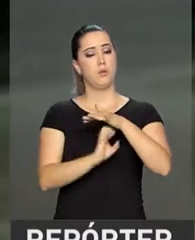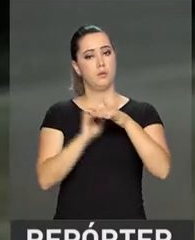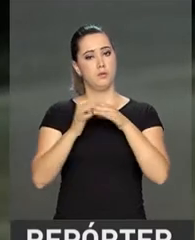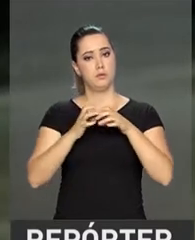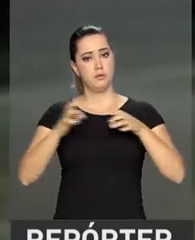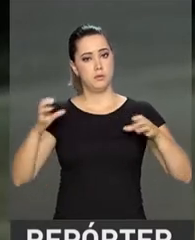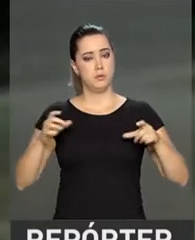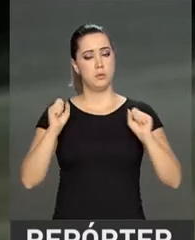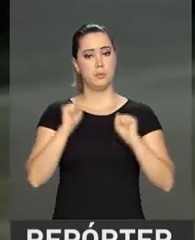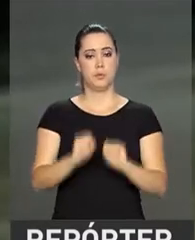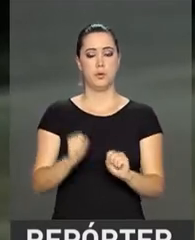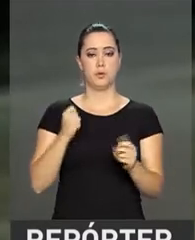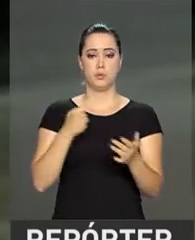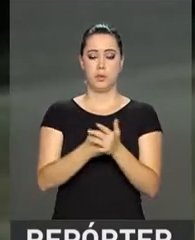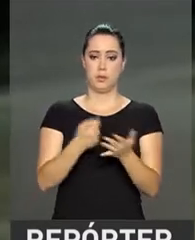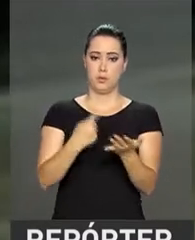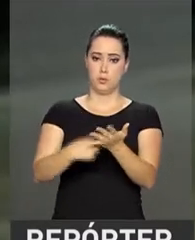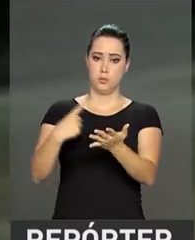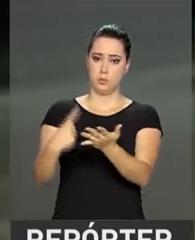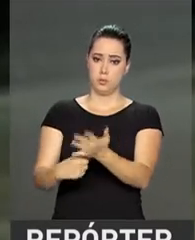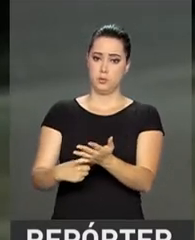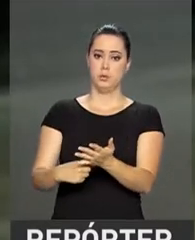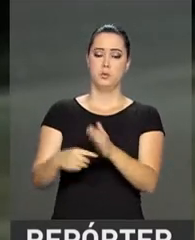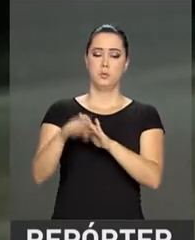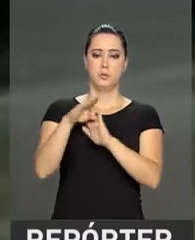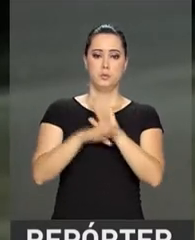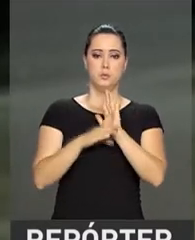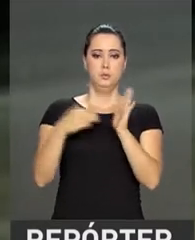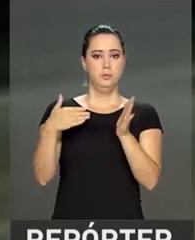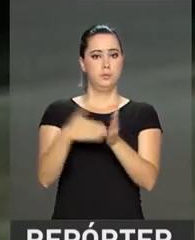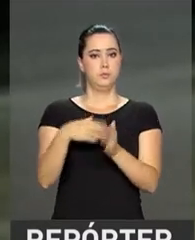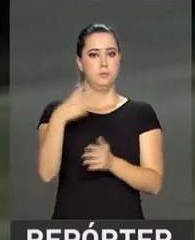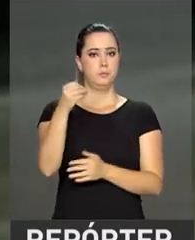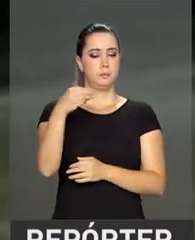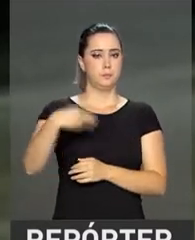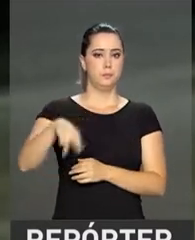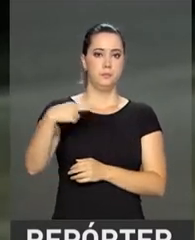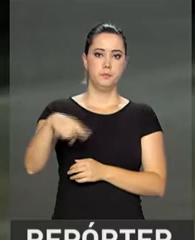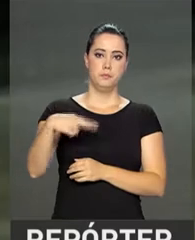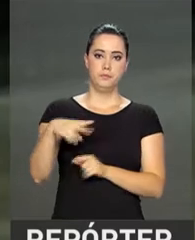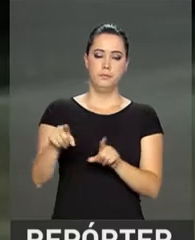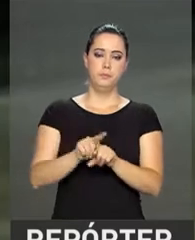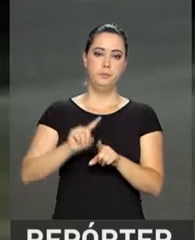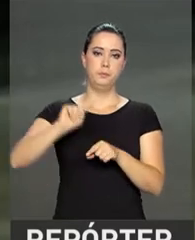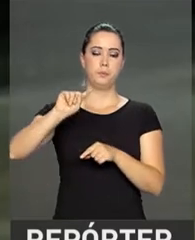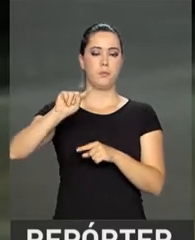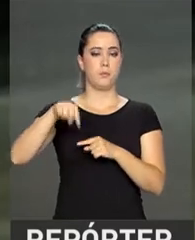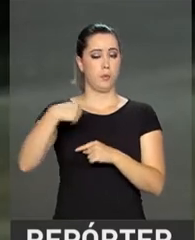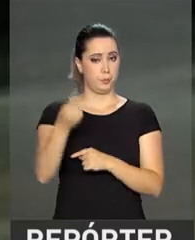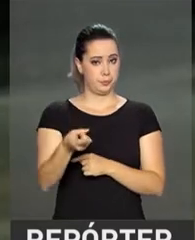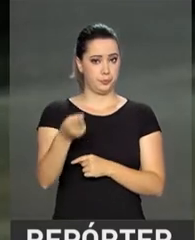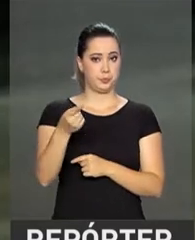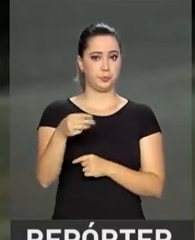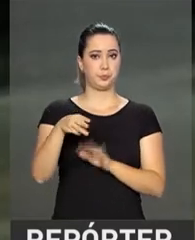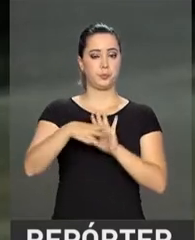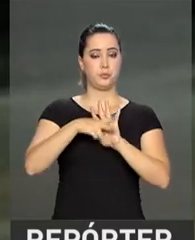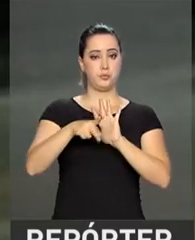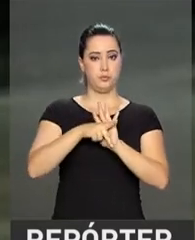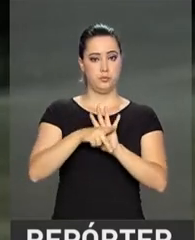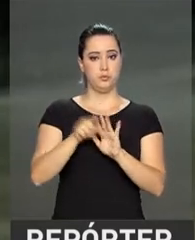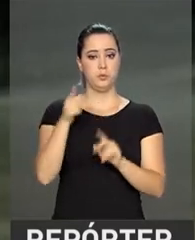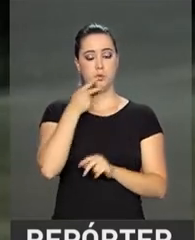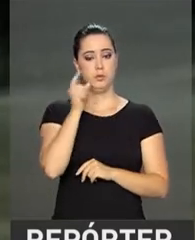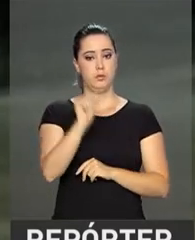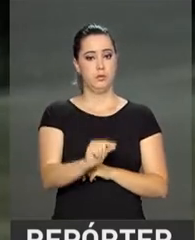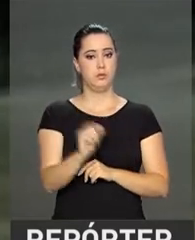produtores rurais podem aderir ao programa até 30 de novembro. A outra medida provisória diz respeito